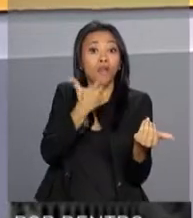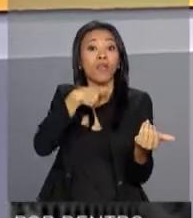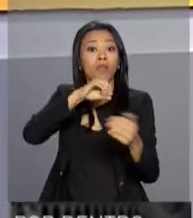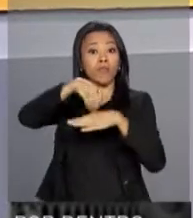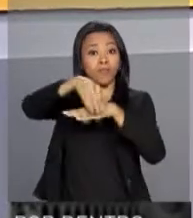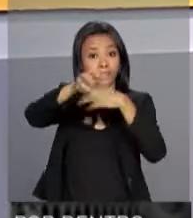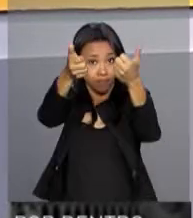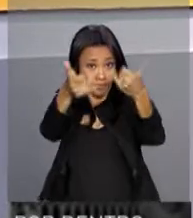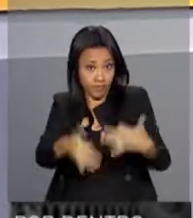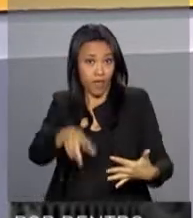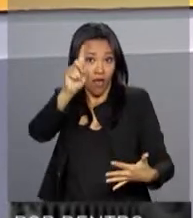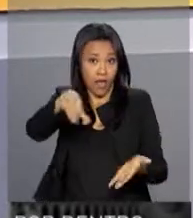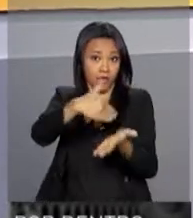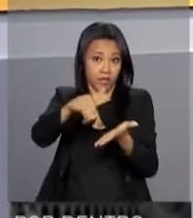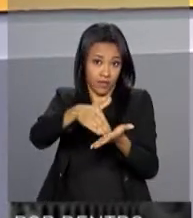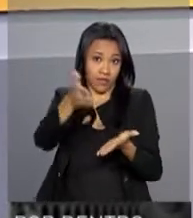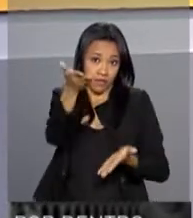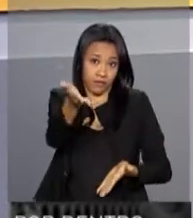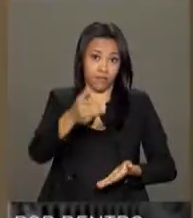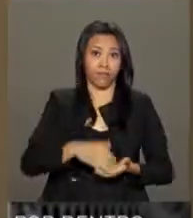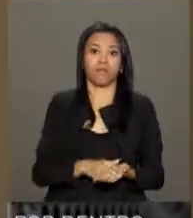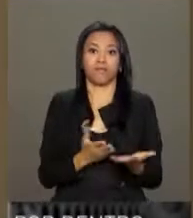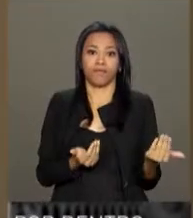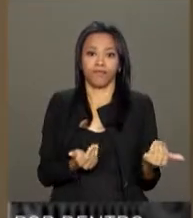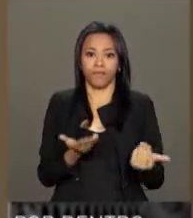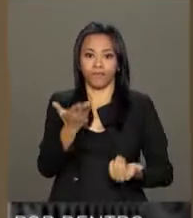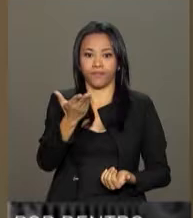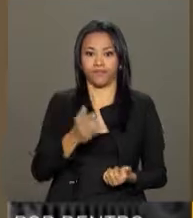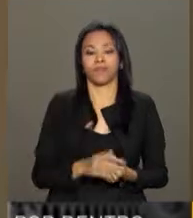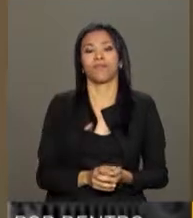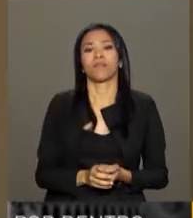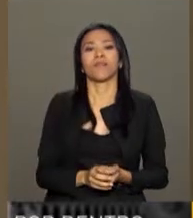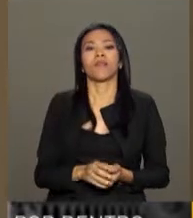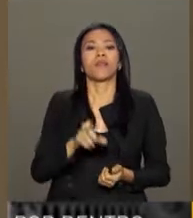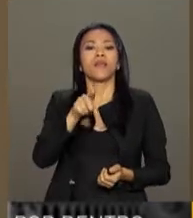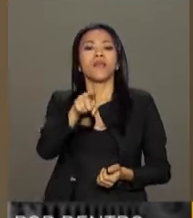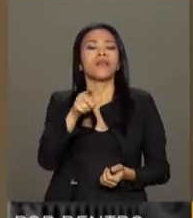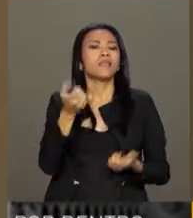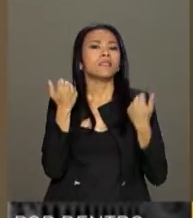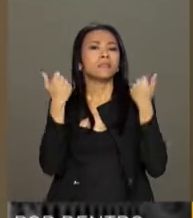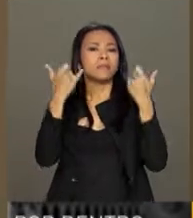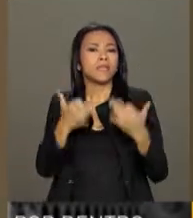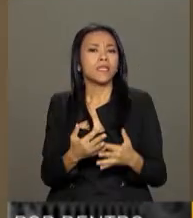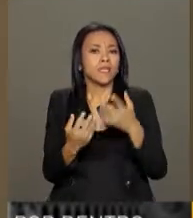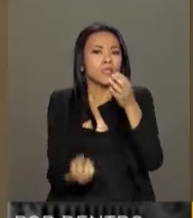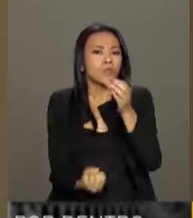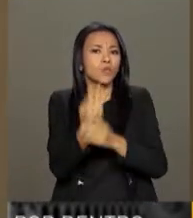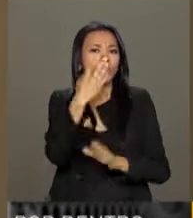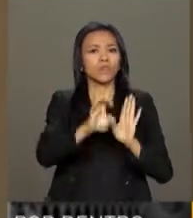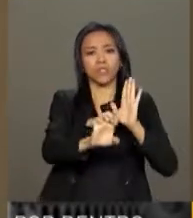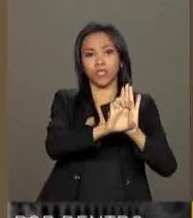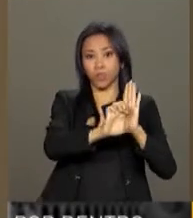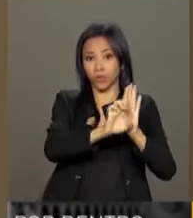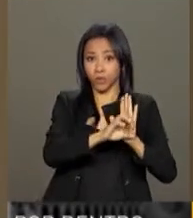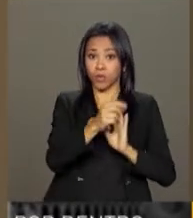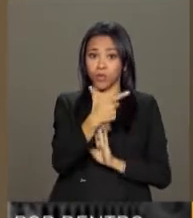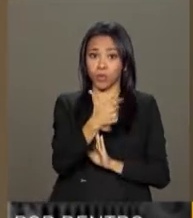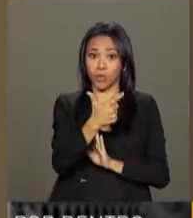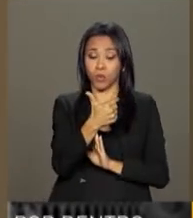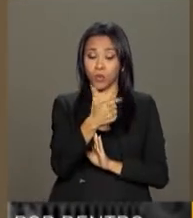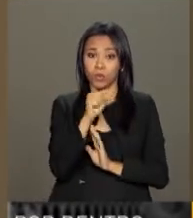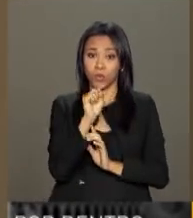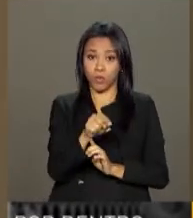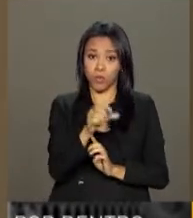de juventude assis filho o programa de jovem ele nasce do estatuto da juventude que a lei federal 12 mil